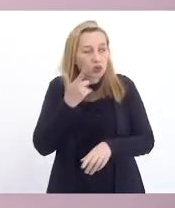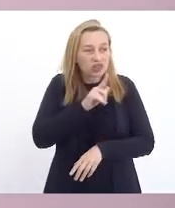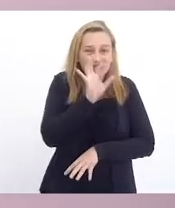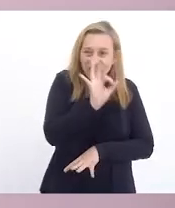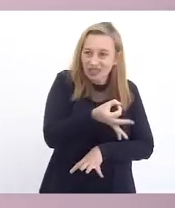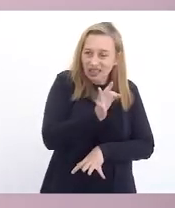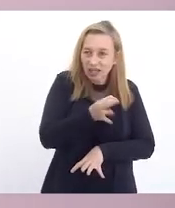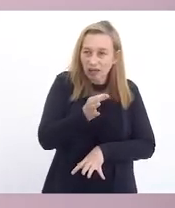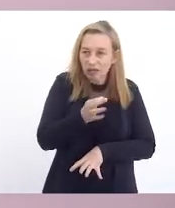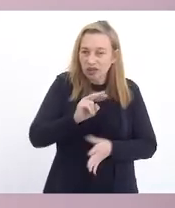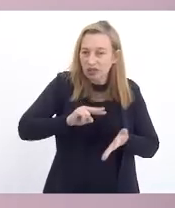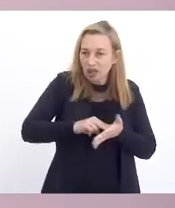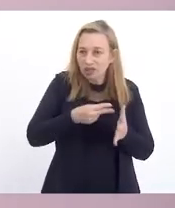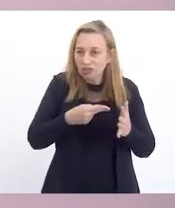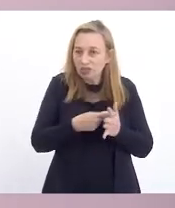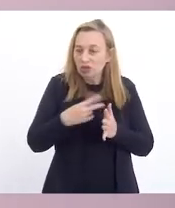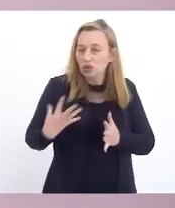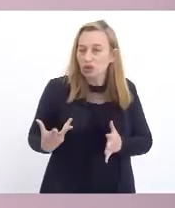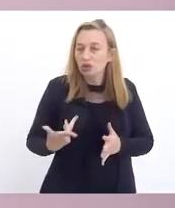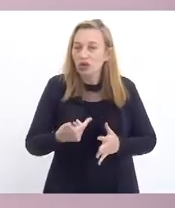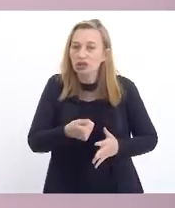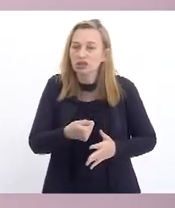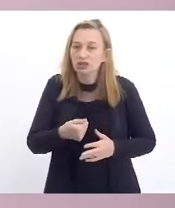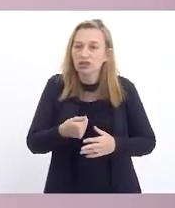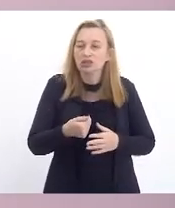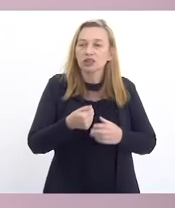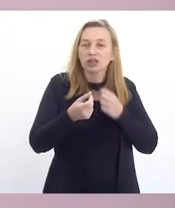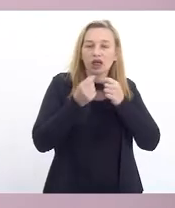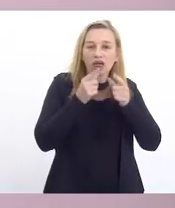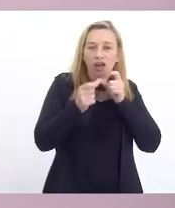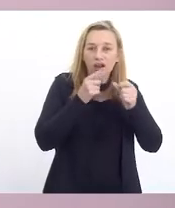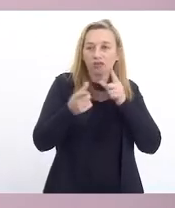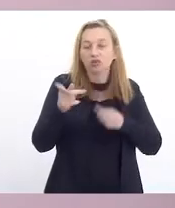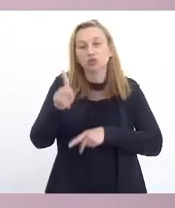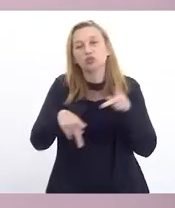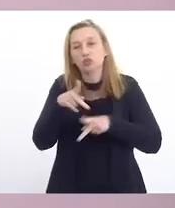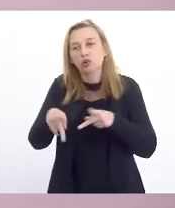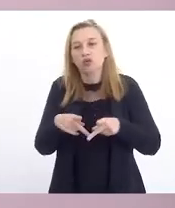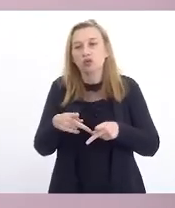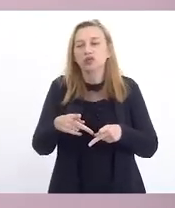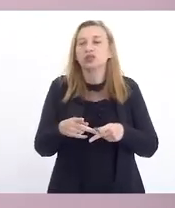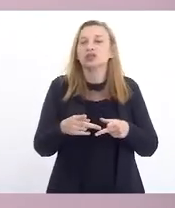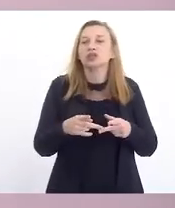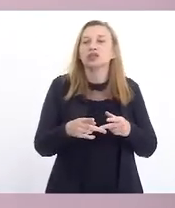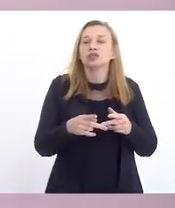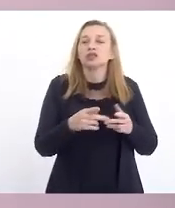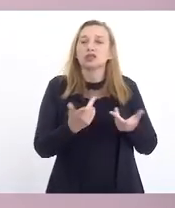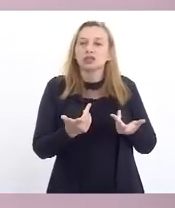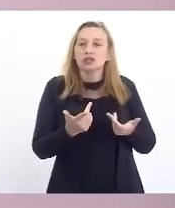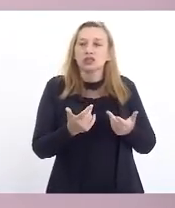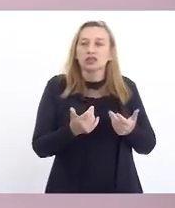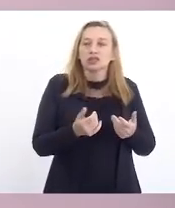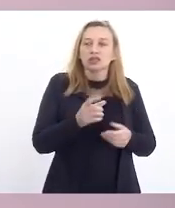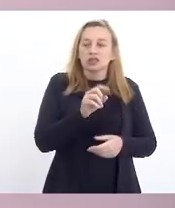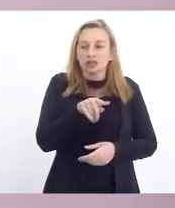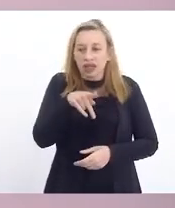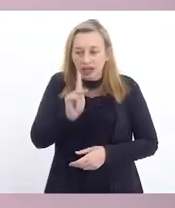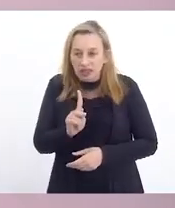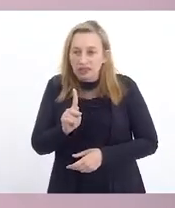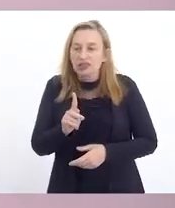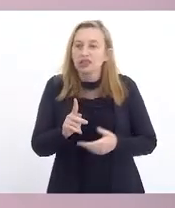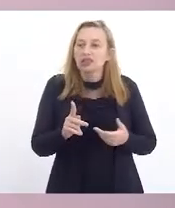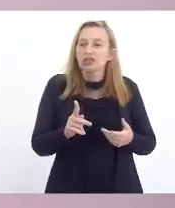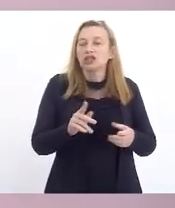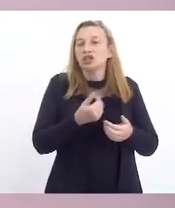efetivamente traduzir de uma maneira adequada esses reclames da população através de ações civis públicas, através de TACs, através